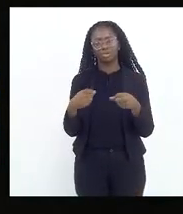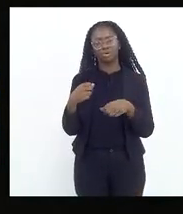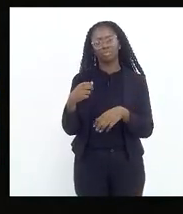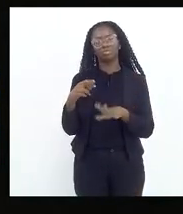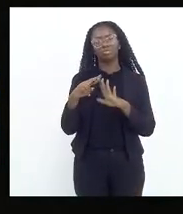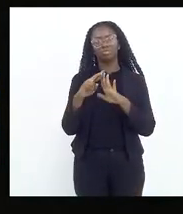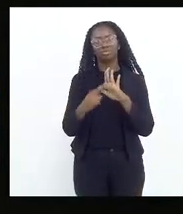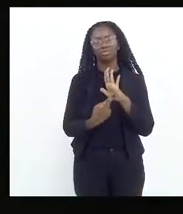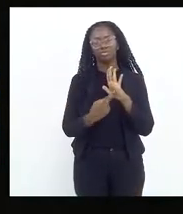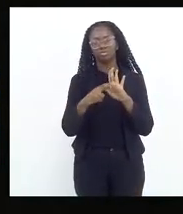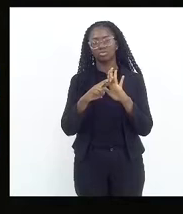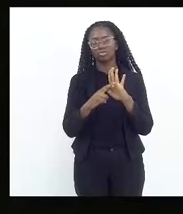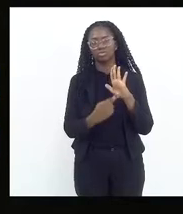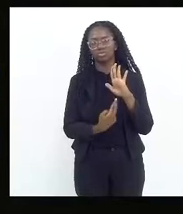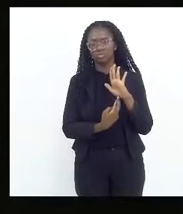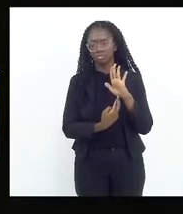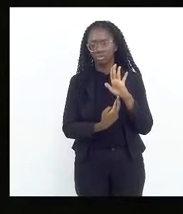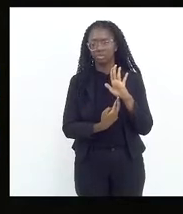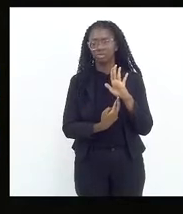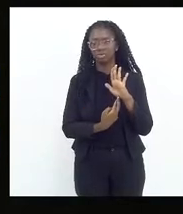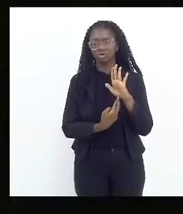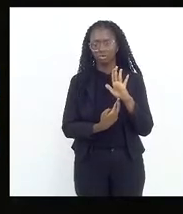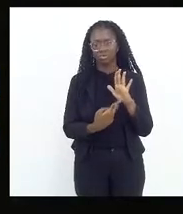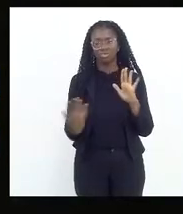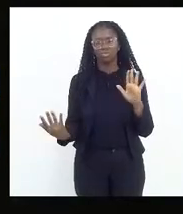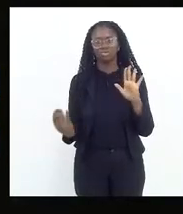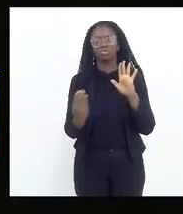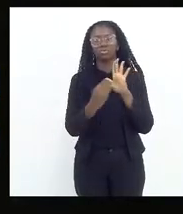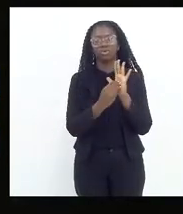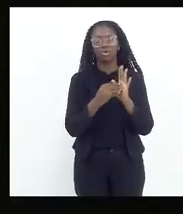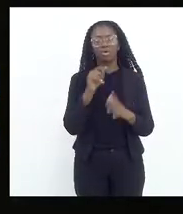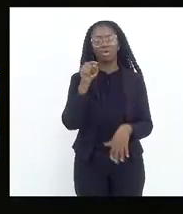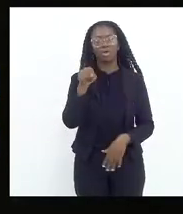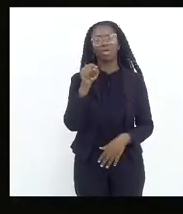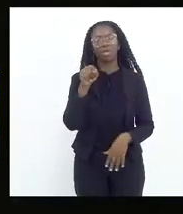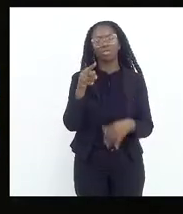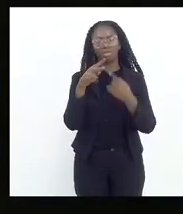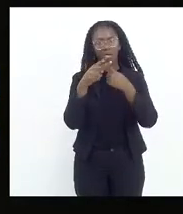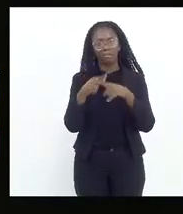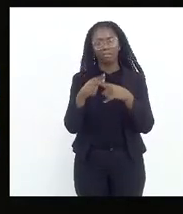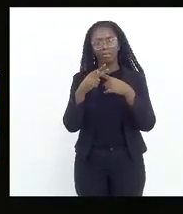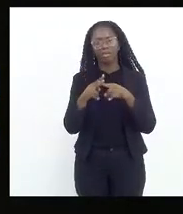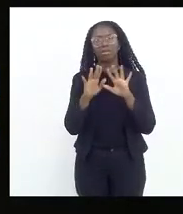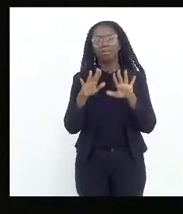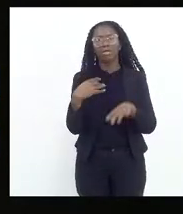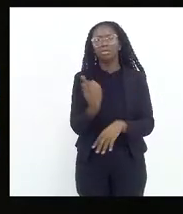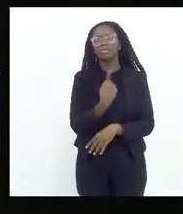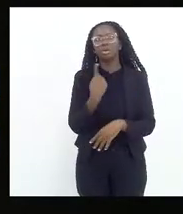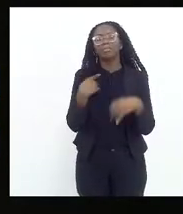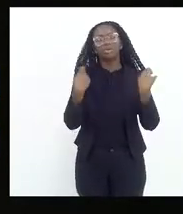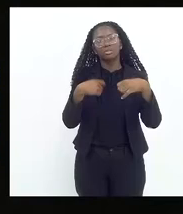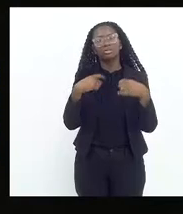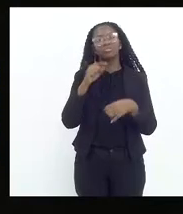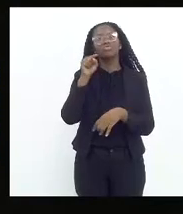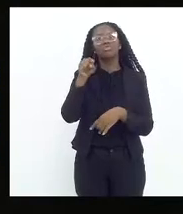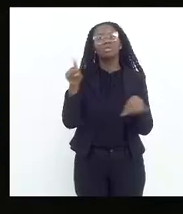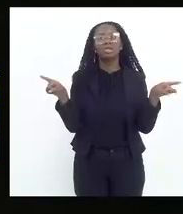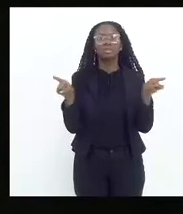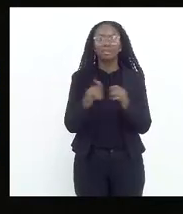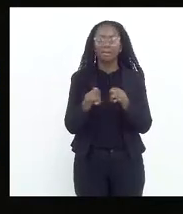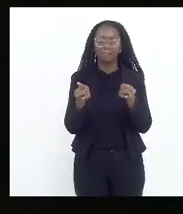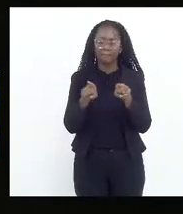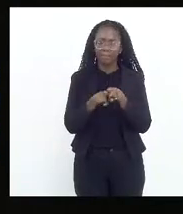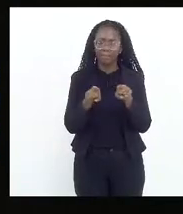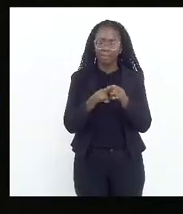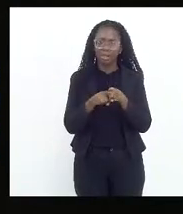regimento, né, de colocar essa emenda, mas a gente precisa de Vossa Excelência